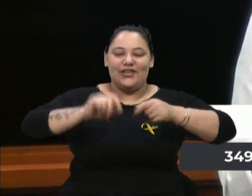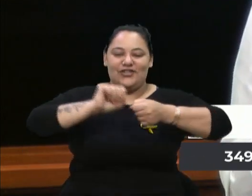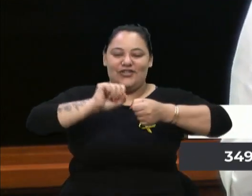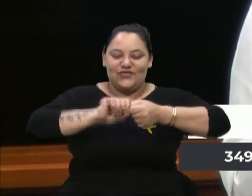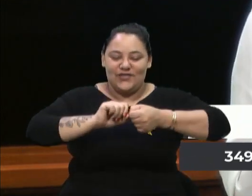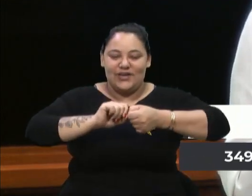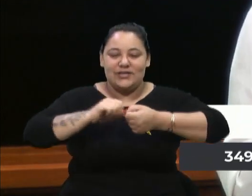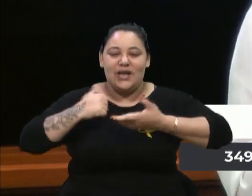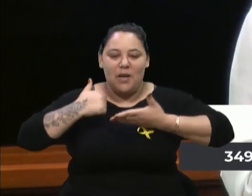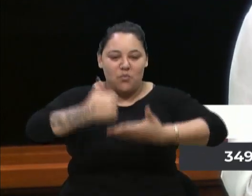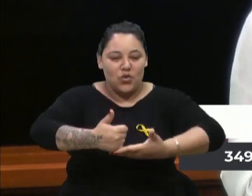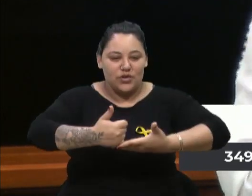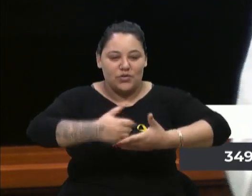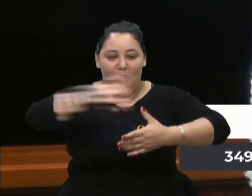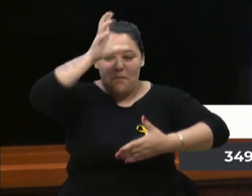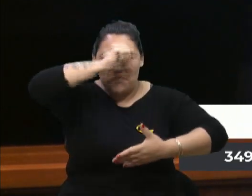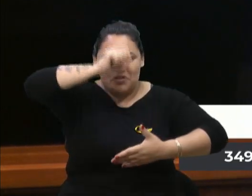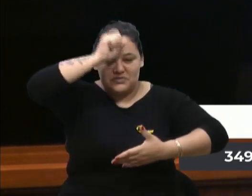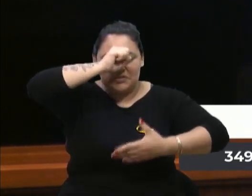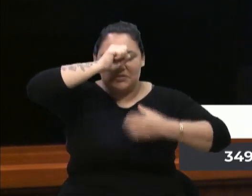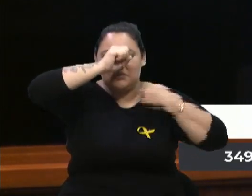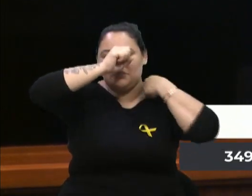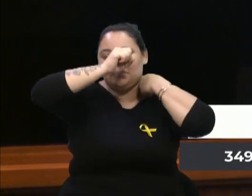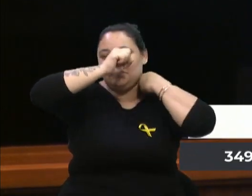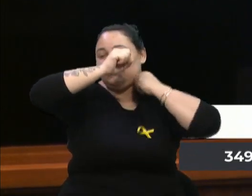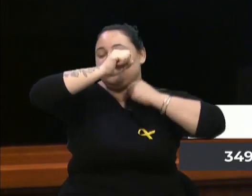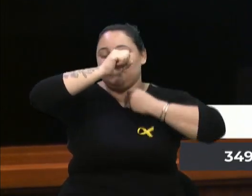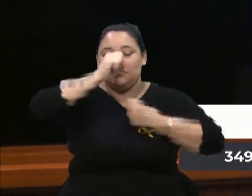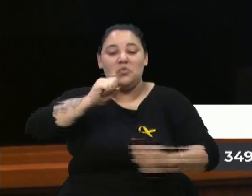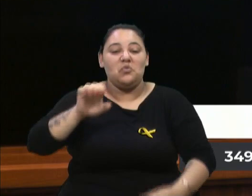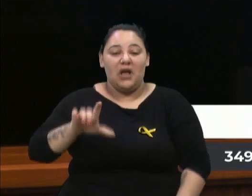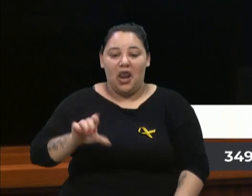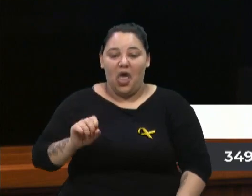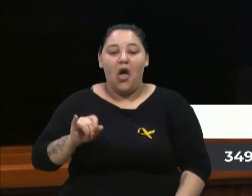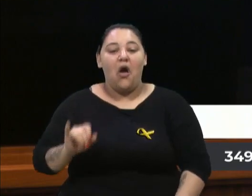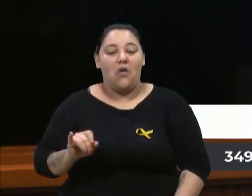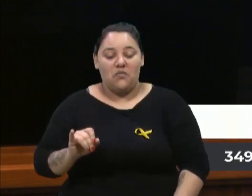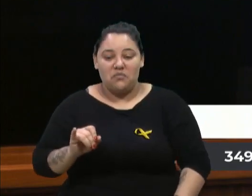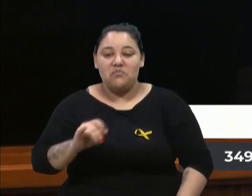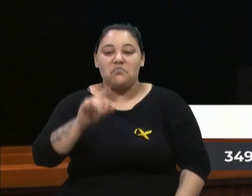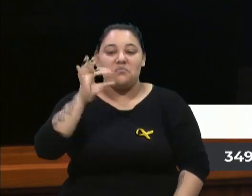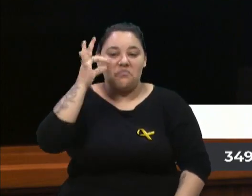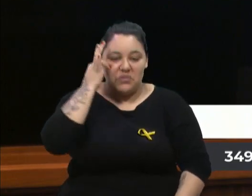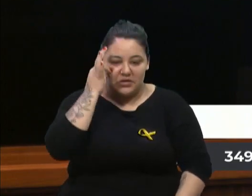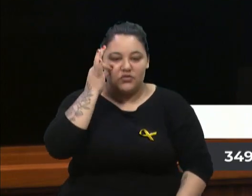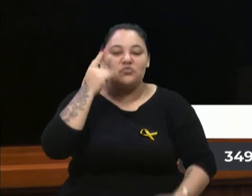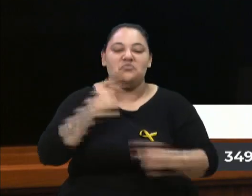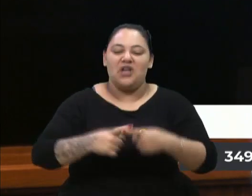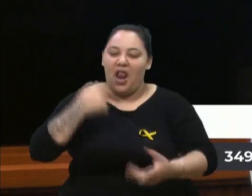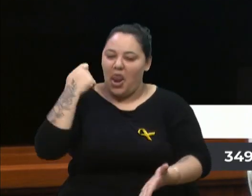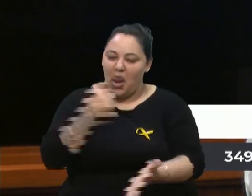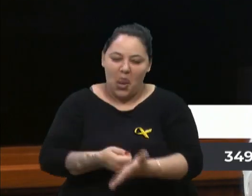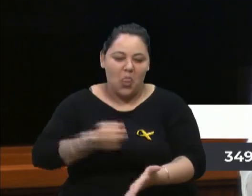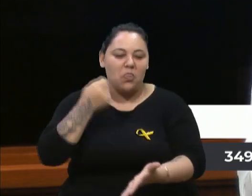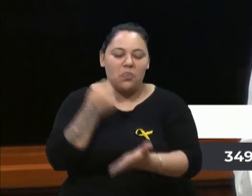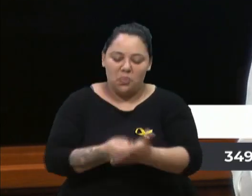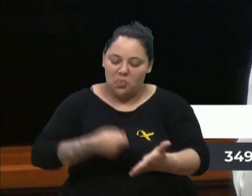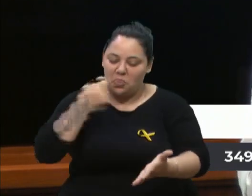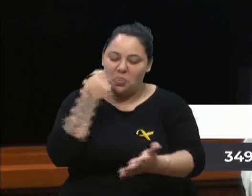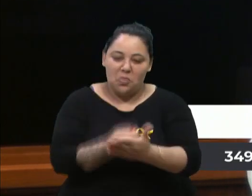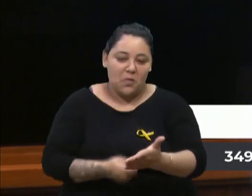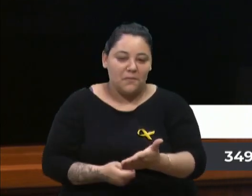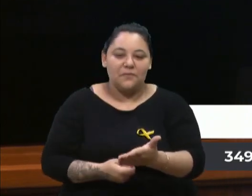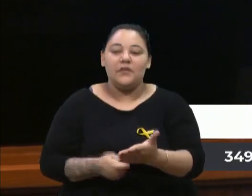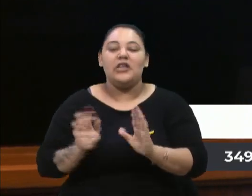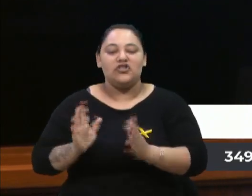Aprendizagem. O Eloy estava presente, contribuiu bastante, porque a luta dele é incansável, né? Mesmo aposentado,